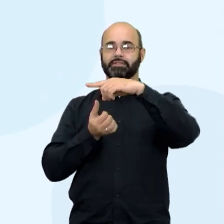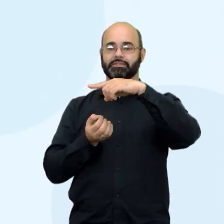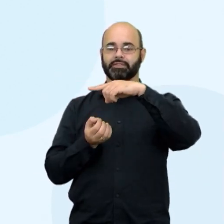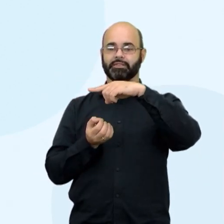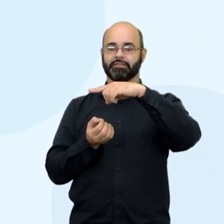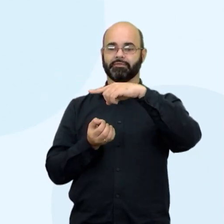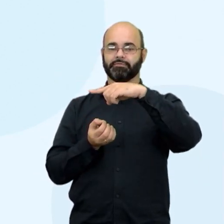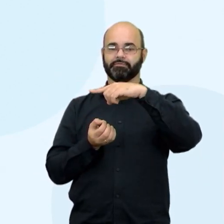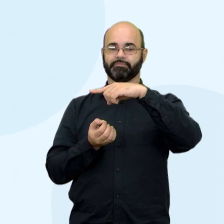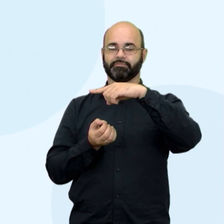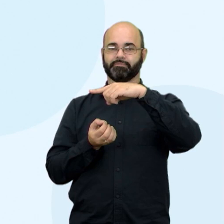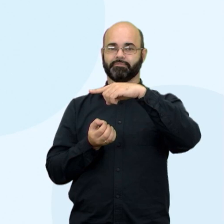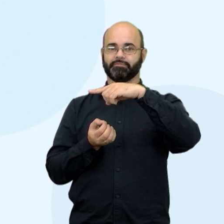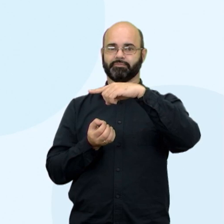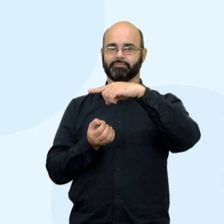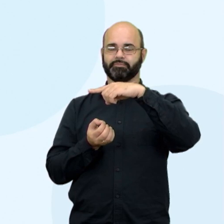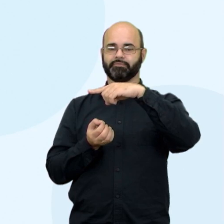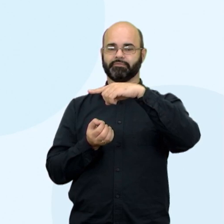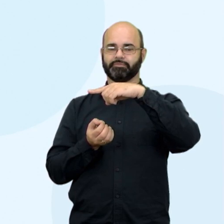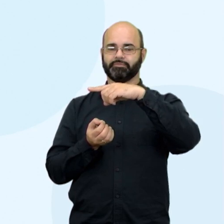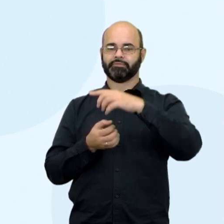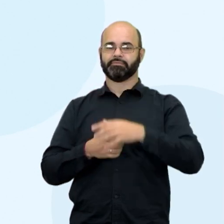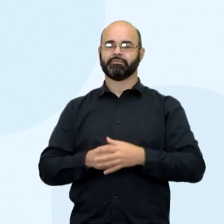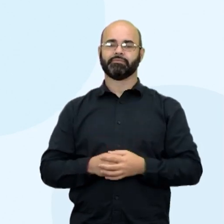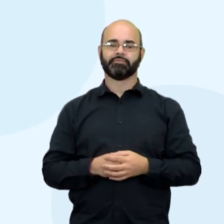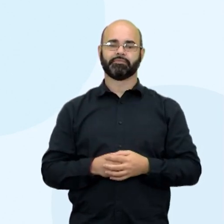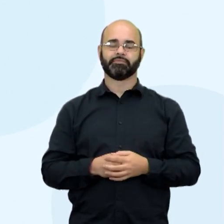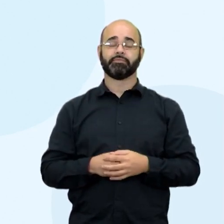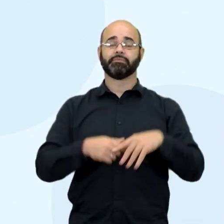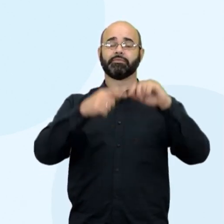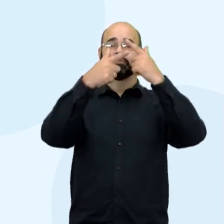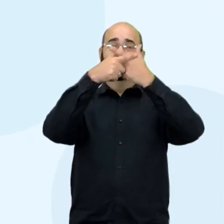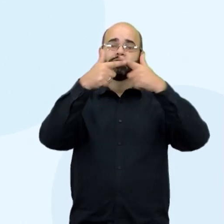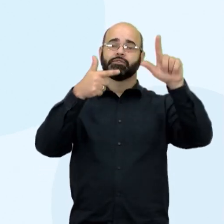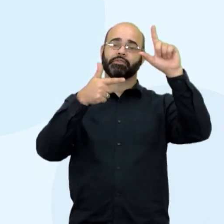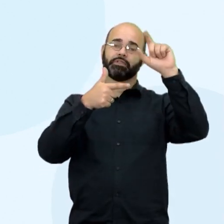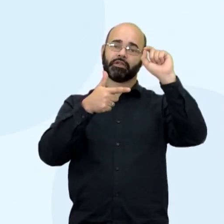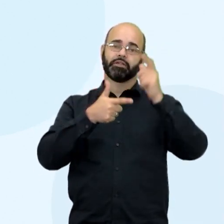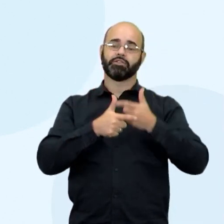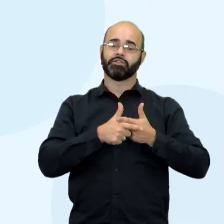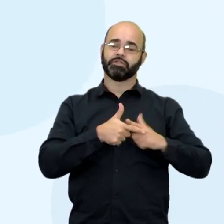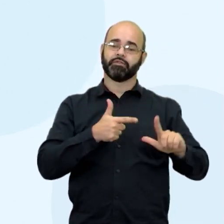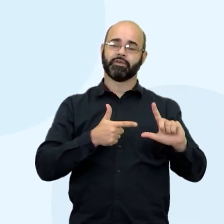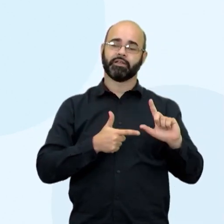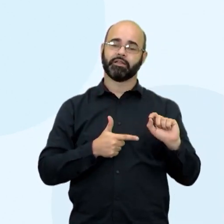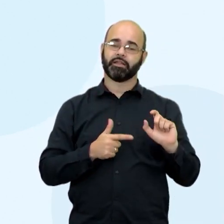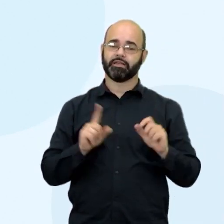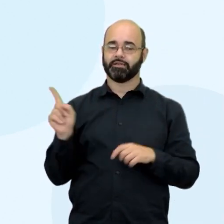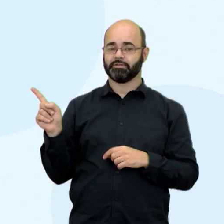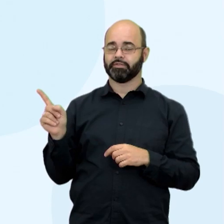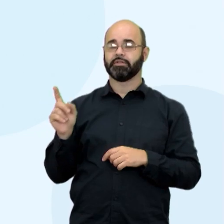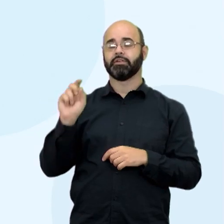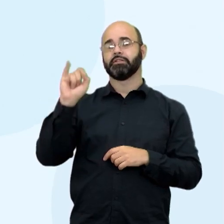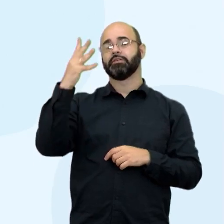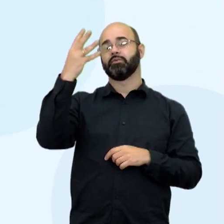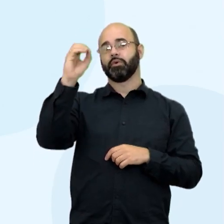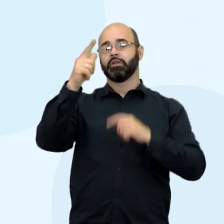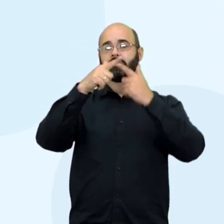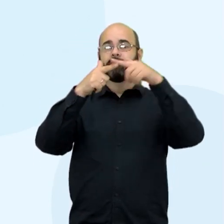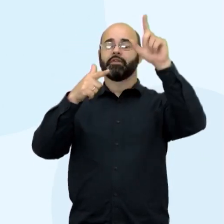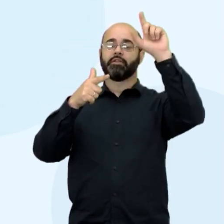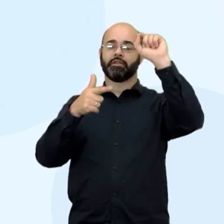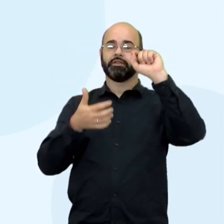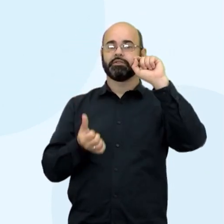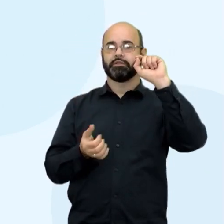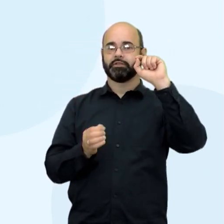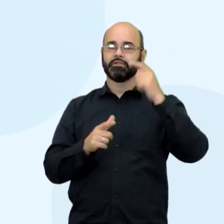avos. E aí a gente pode dividir, Vivi, em cima e embaixo por 10. Se eu dividir o 40 por 10 e o 60 por